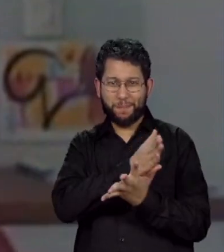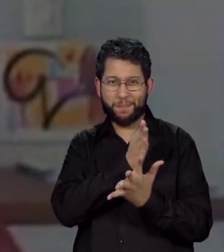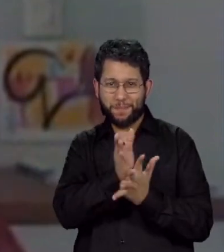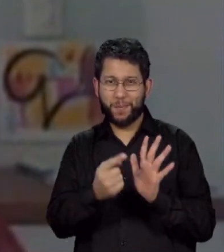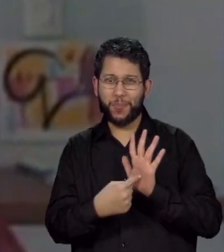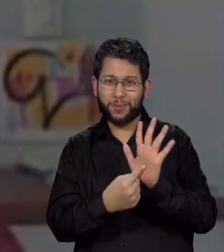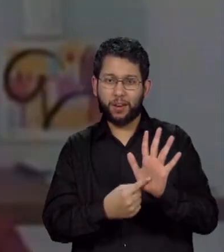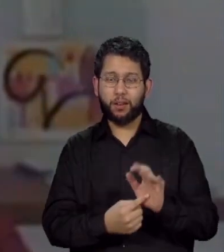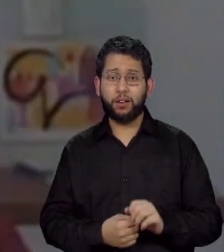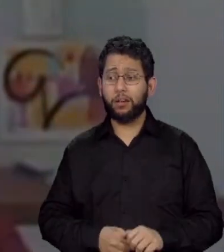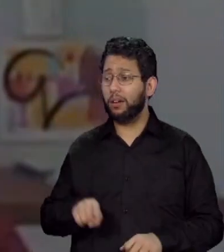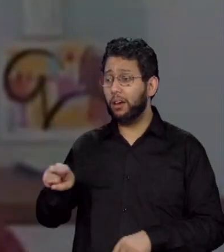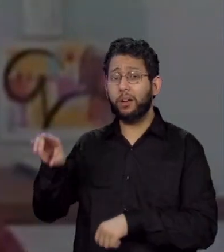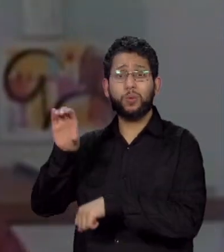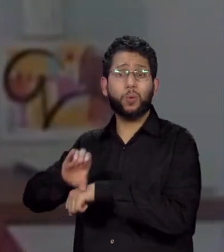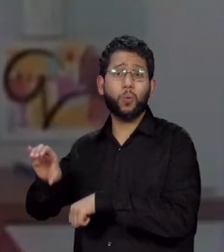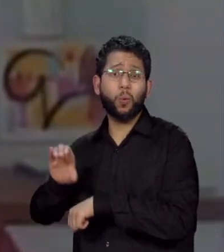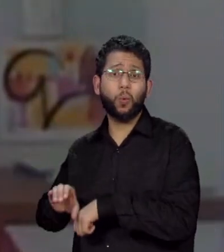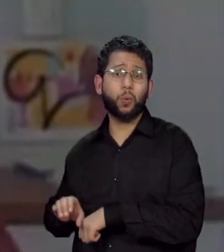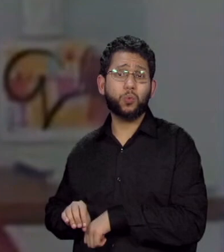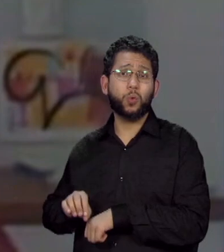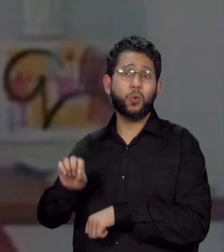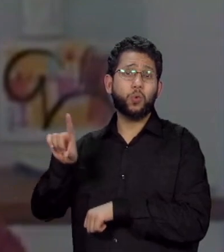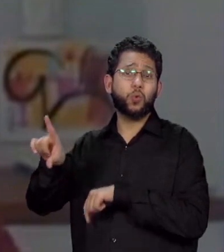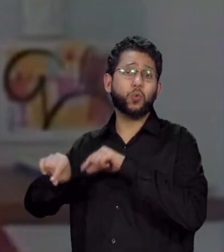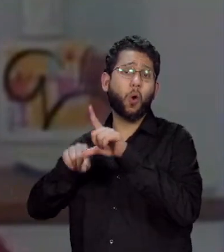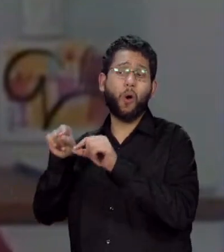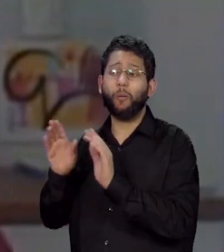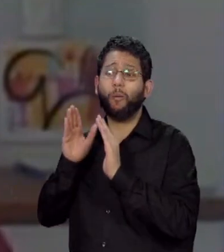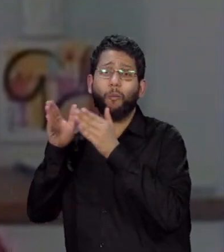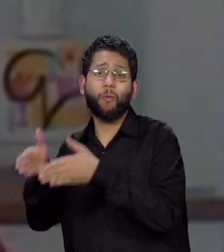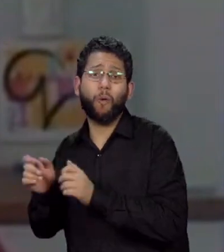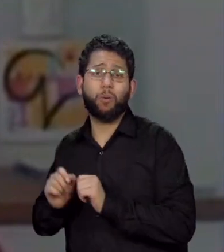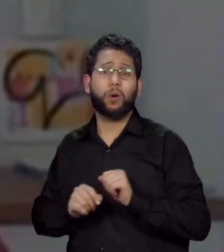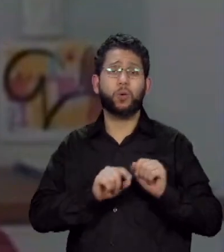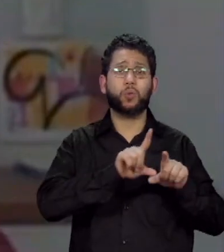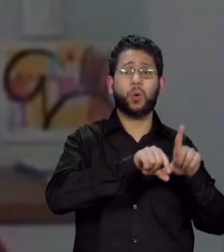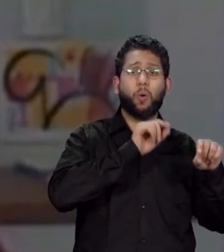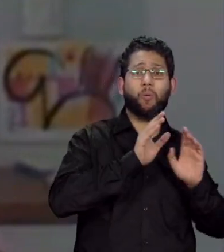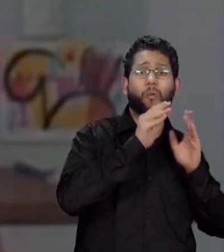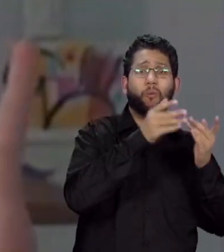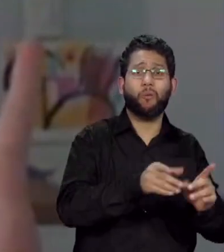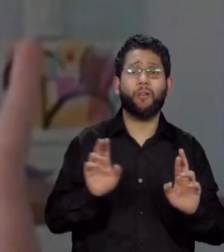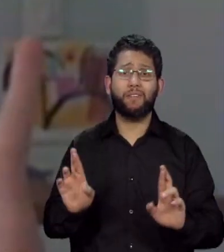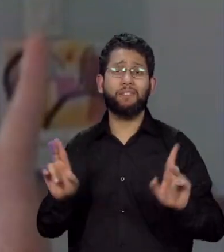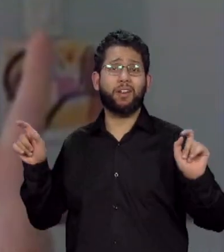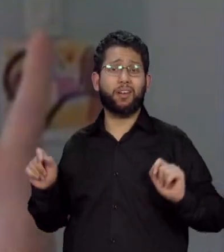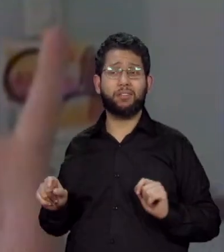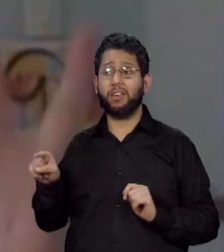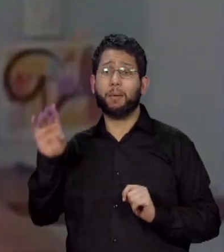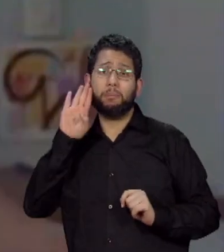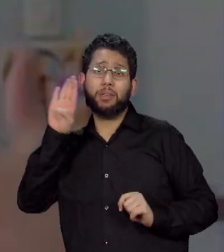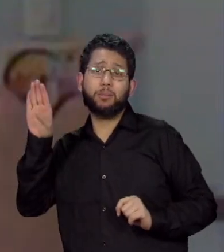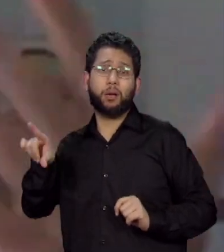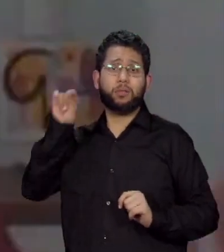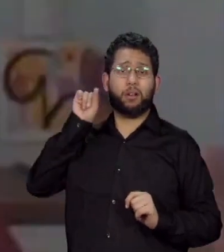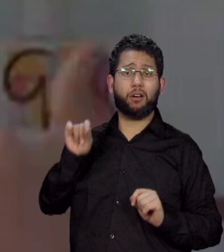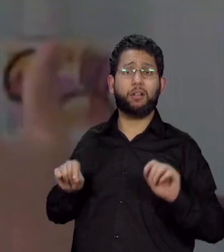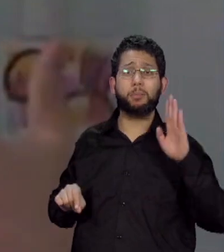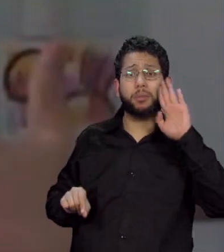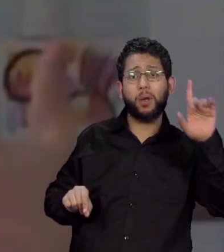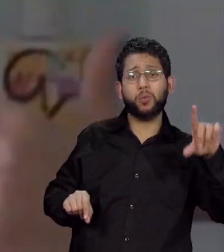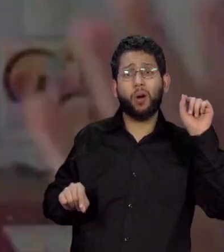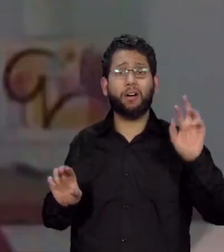cada curso pode escolher que ênfase vai dar, ou que prioridades vai dar para cada um desses eixos. Então, o